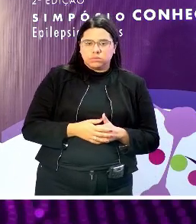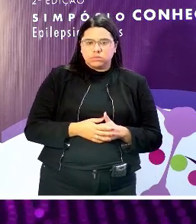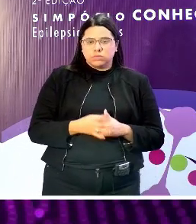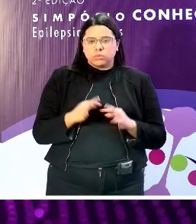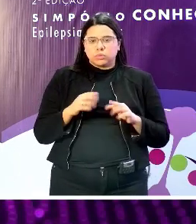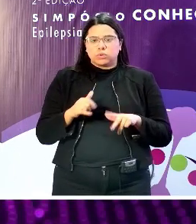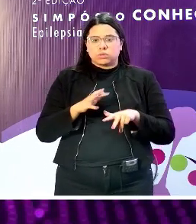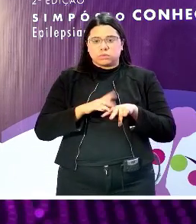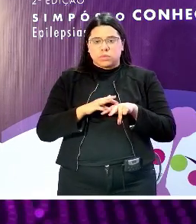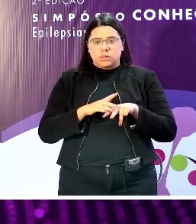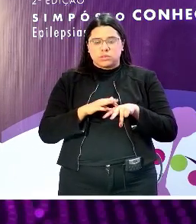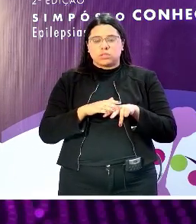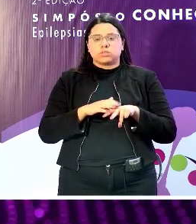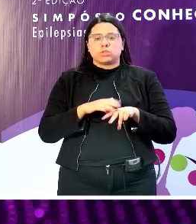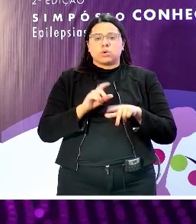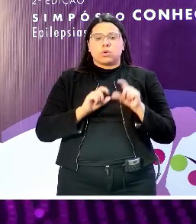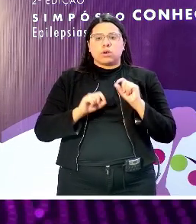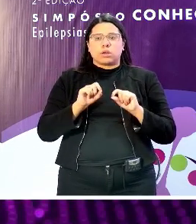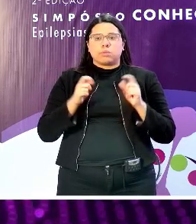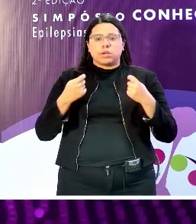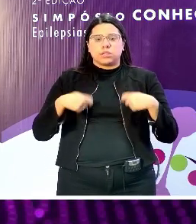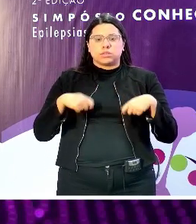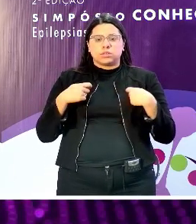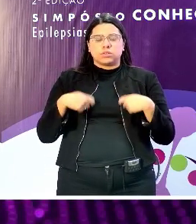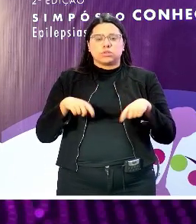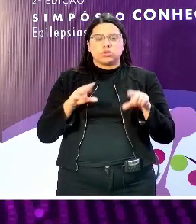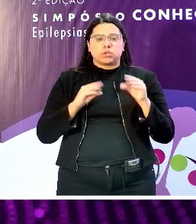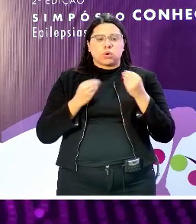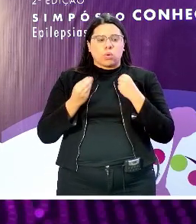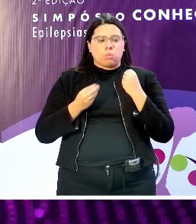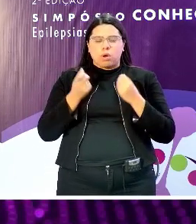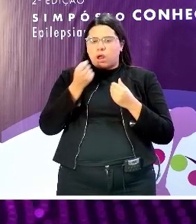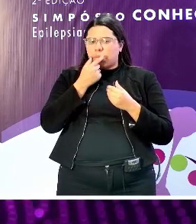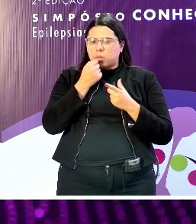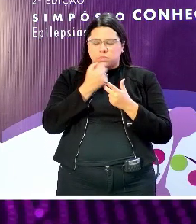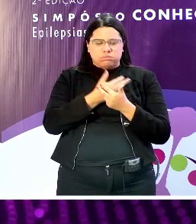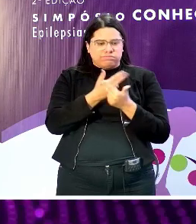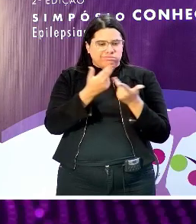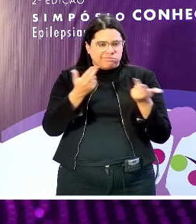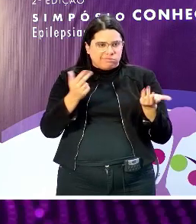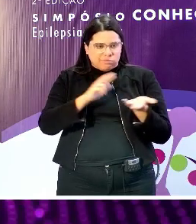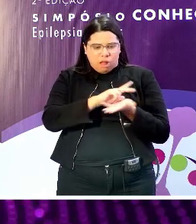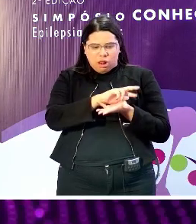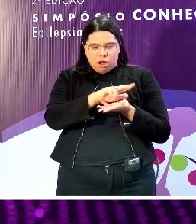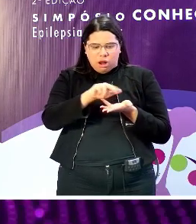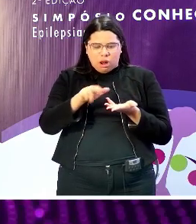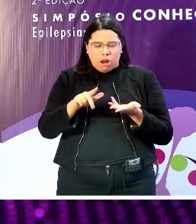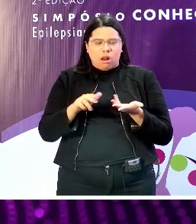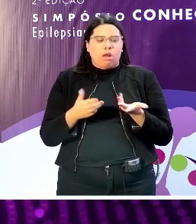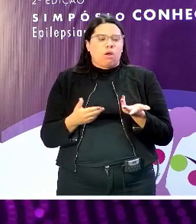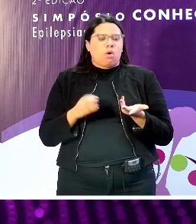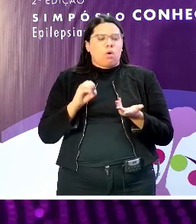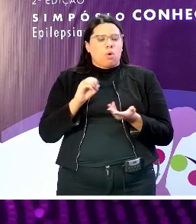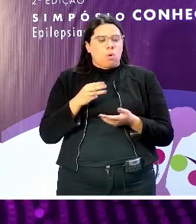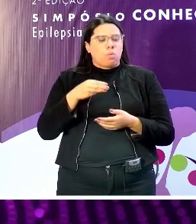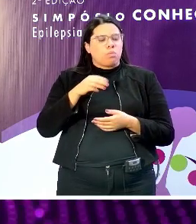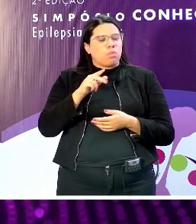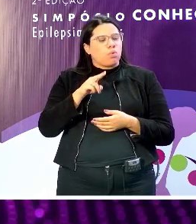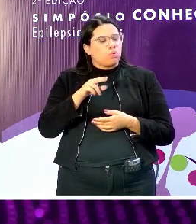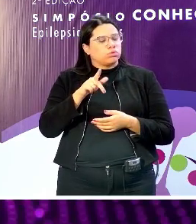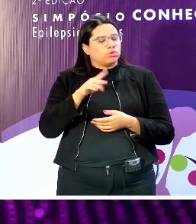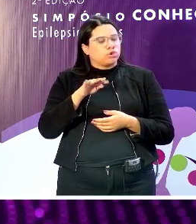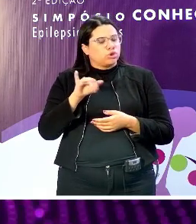a mutação nesse domínio, eles geralmente precisam de um coquetel de medicação de epilepsia ou um multimodal, né? Então,